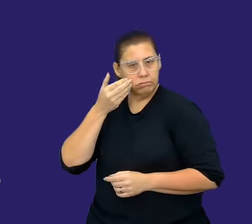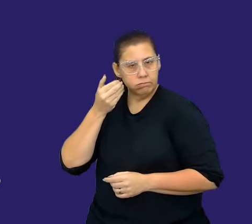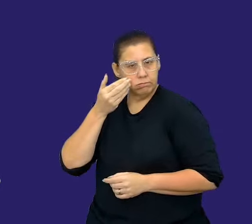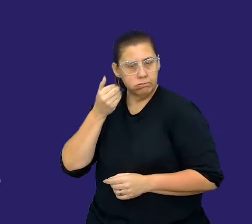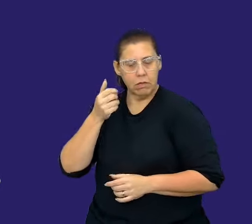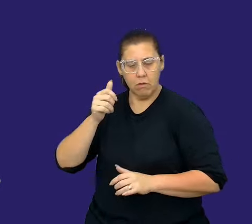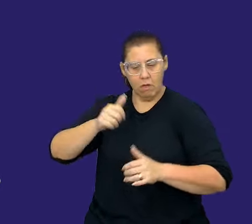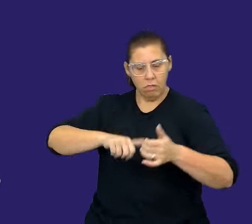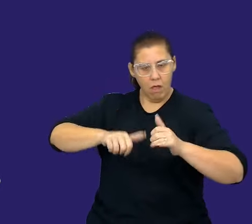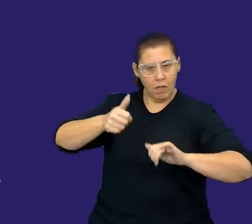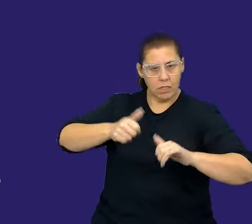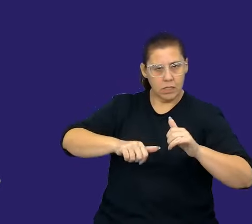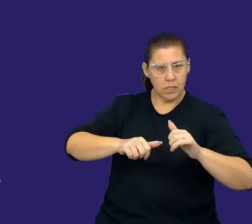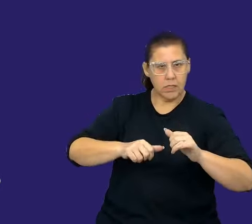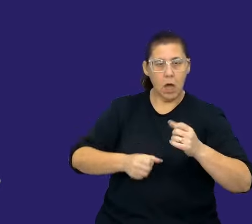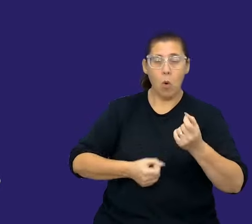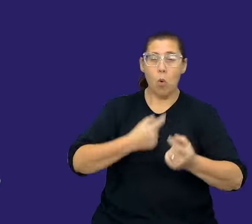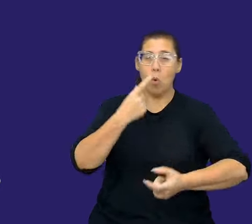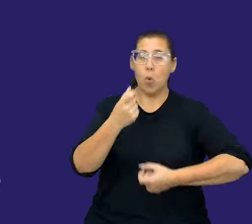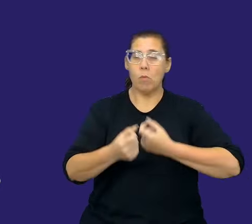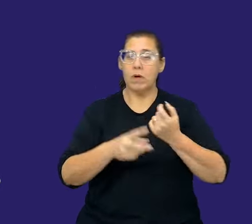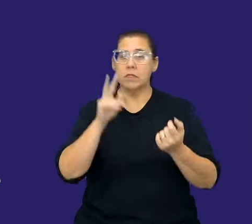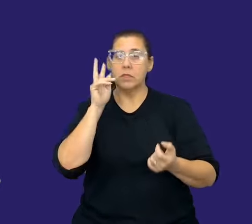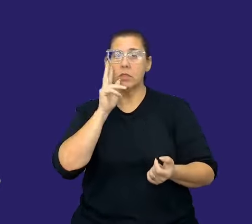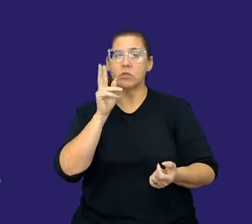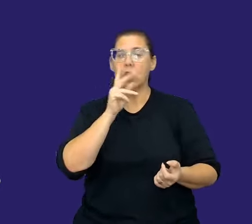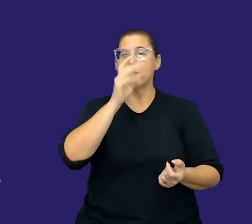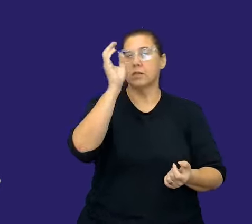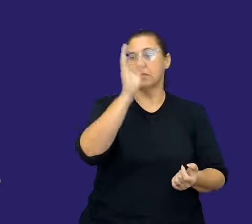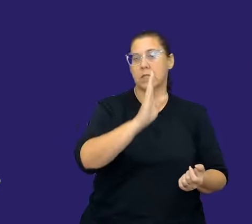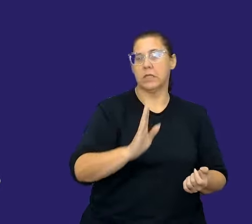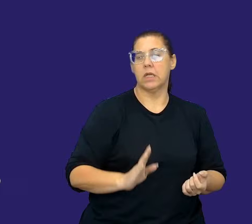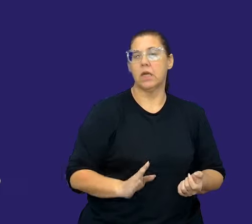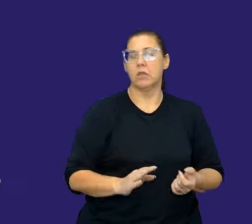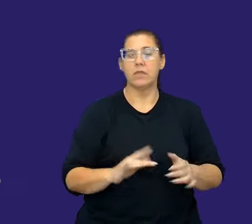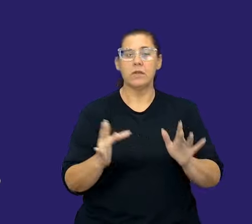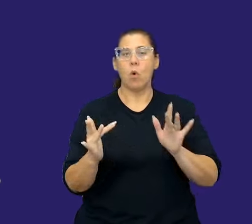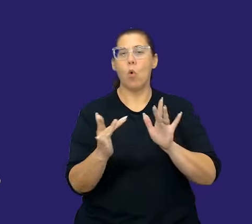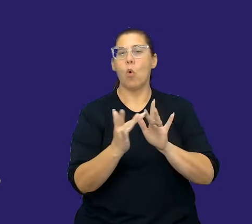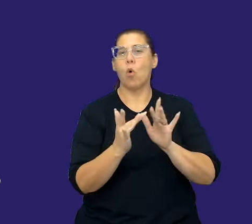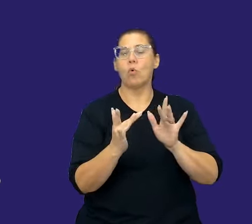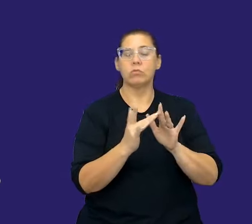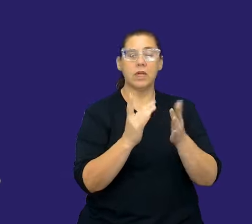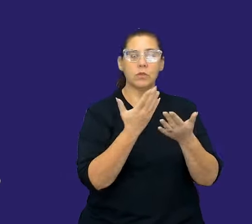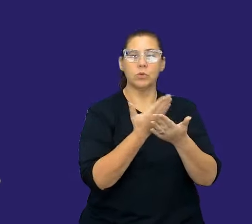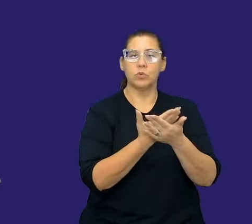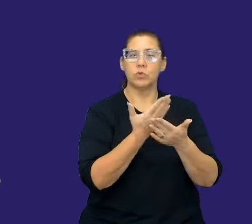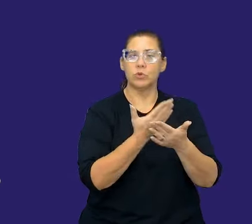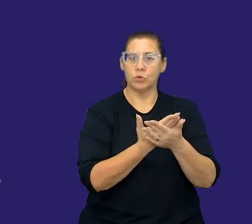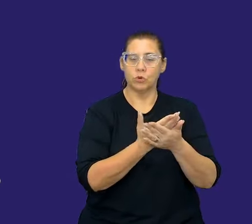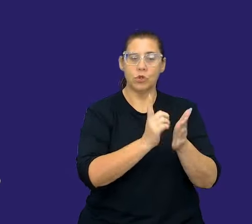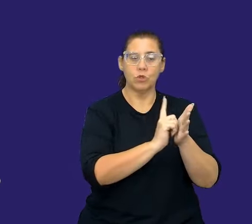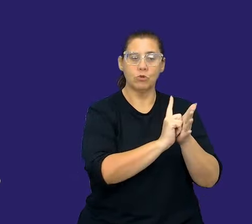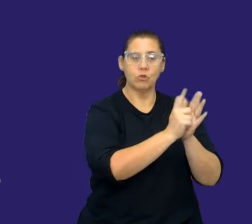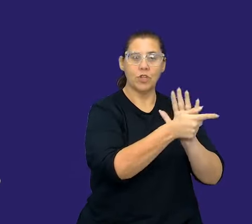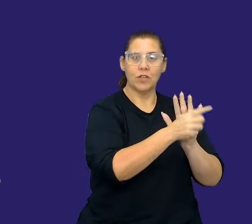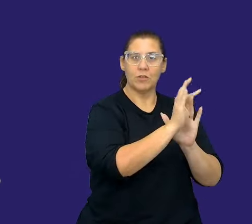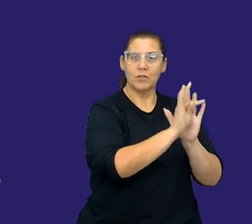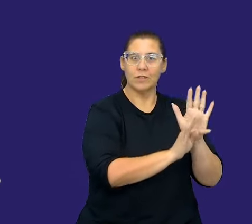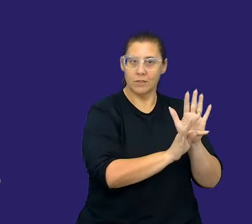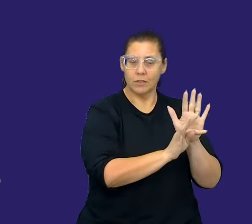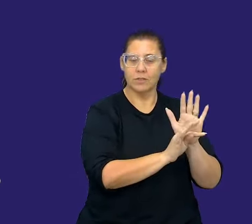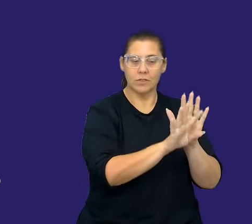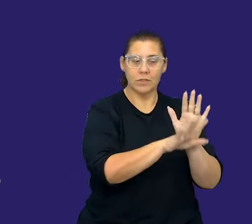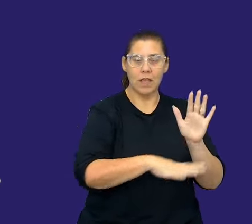e analisadas algumas lendas brasileiras, o que permitirá o contato e o estudo de mais um gênero textual